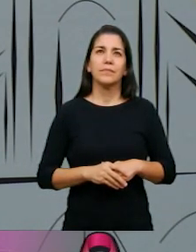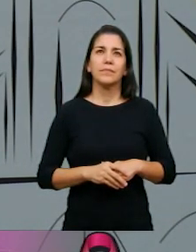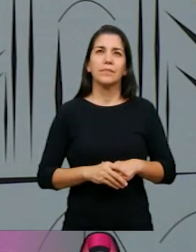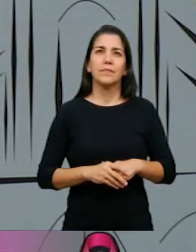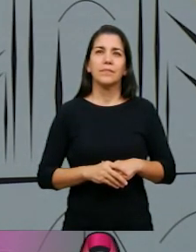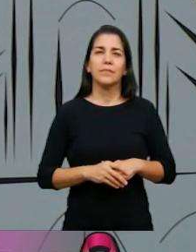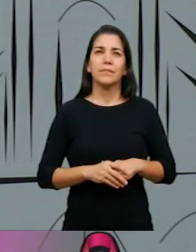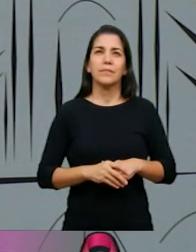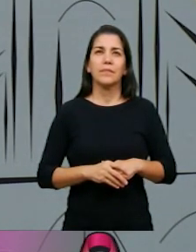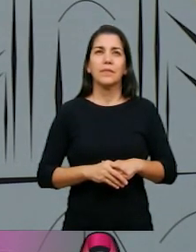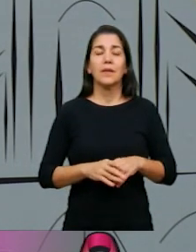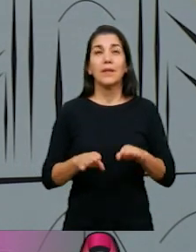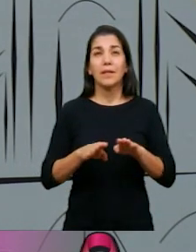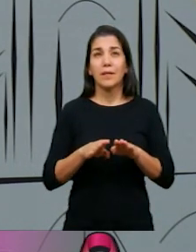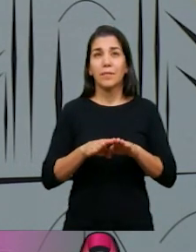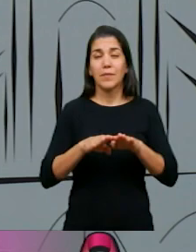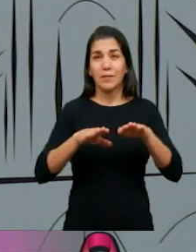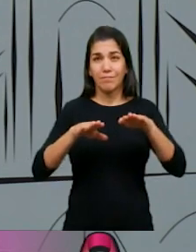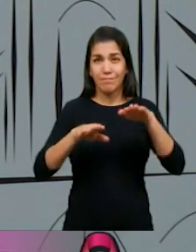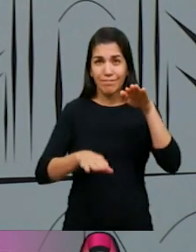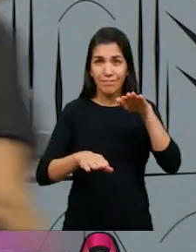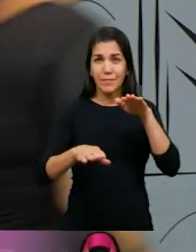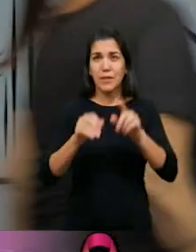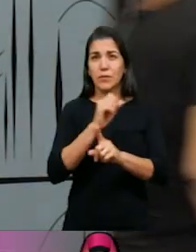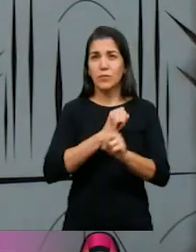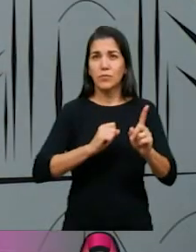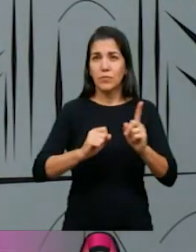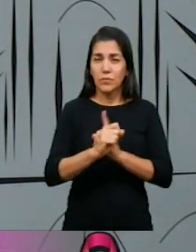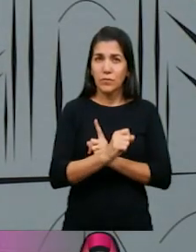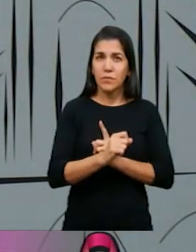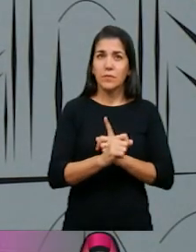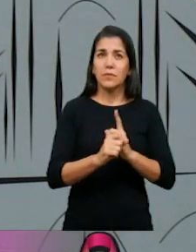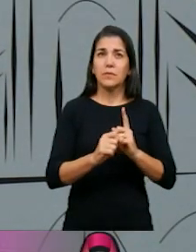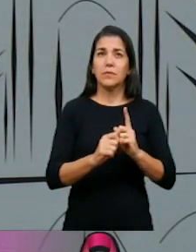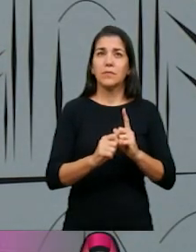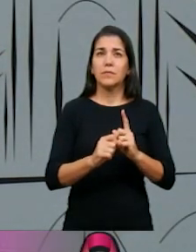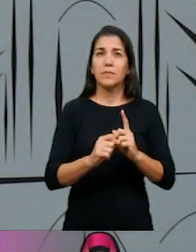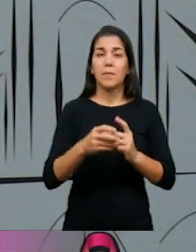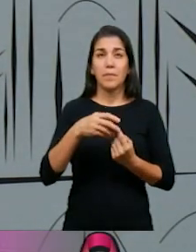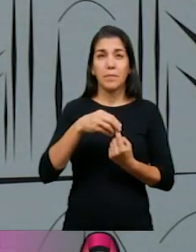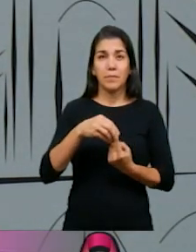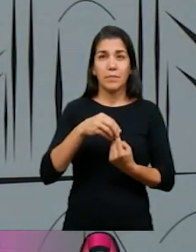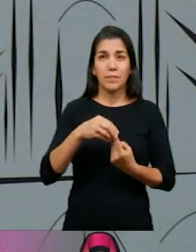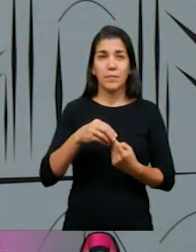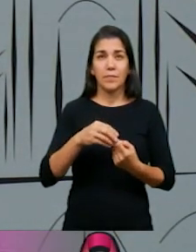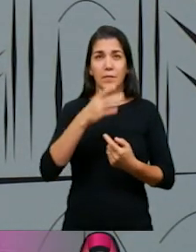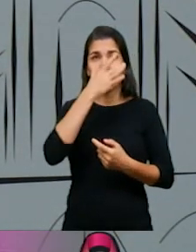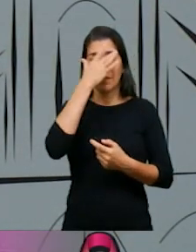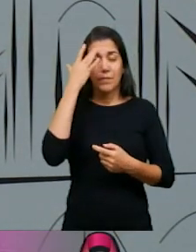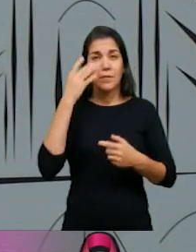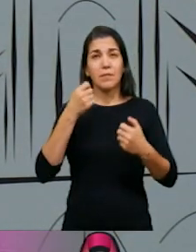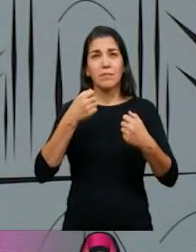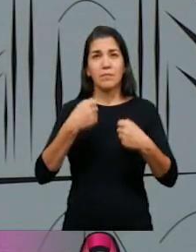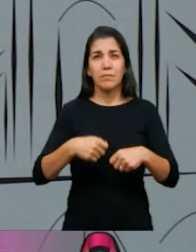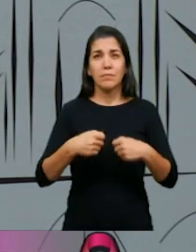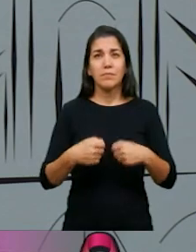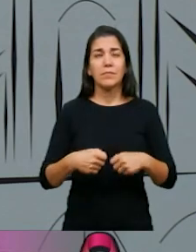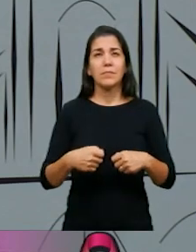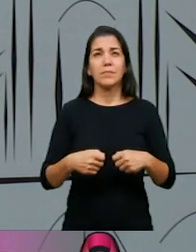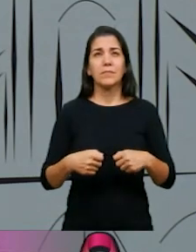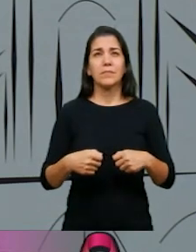por conta das desigualdades sociais enfrentadas principalmente por aquelas pessoas que precisam